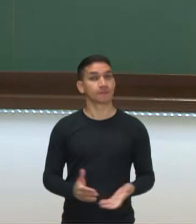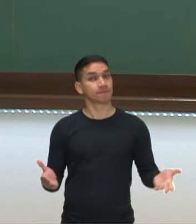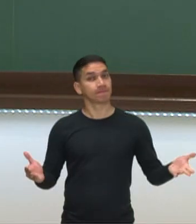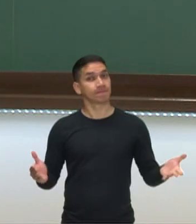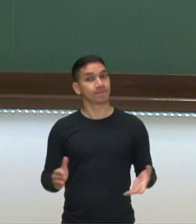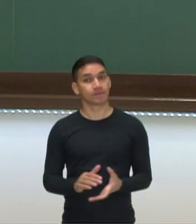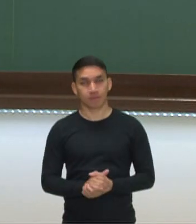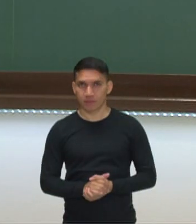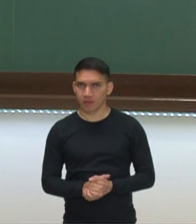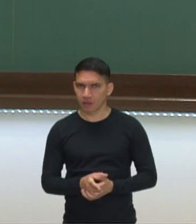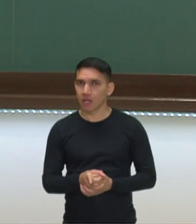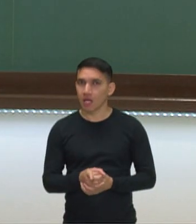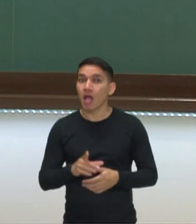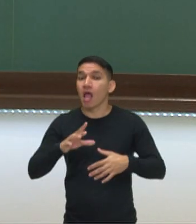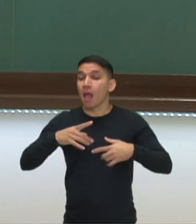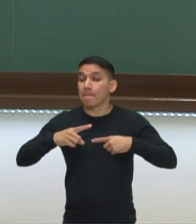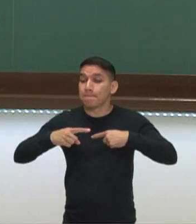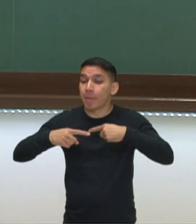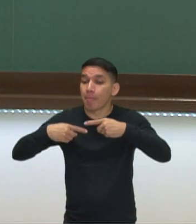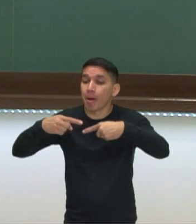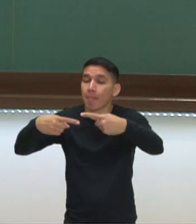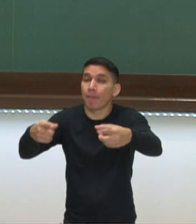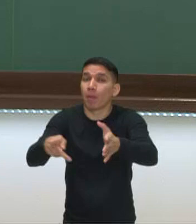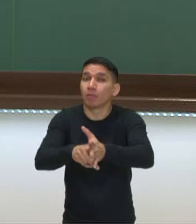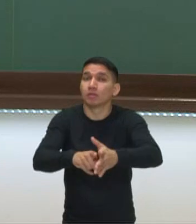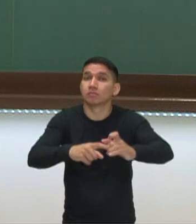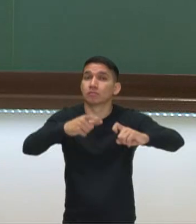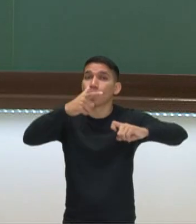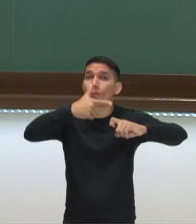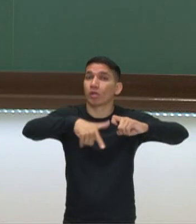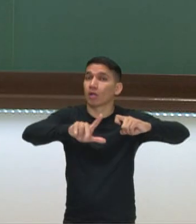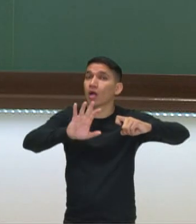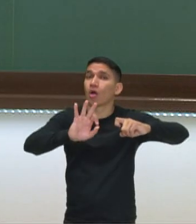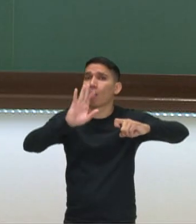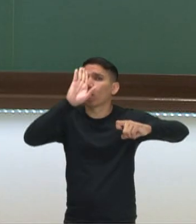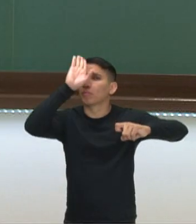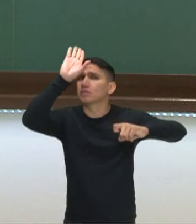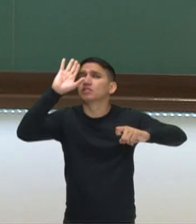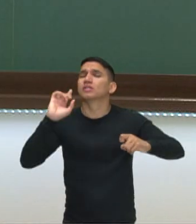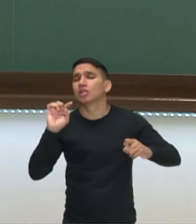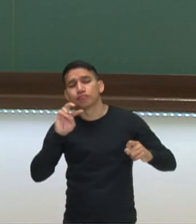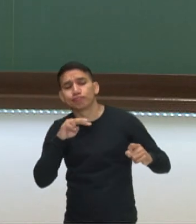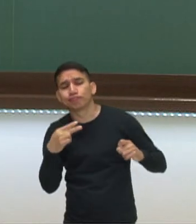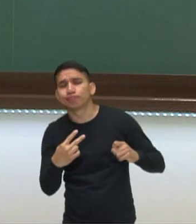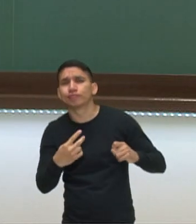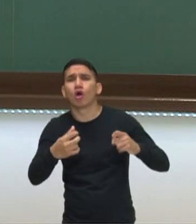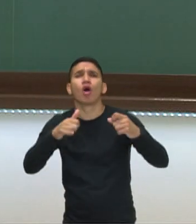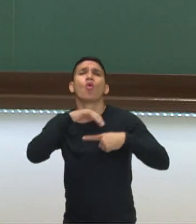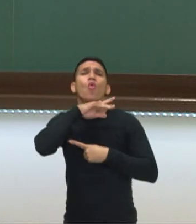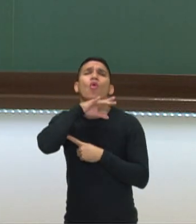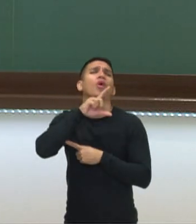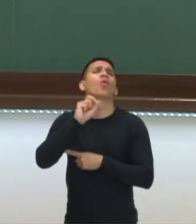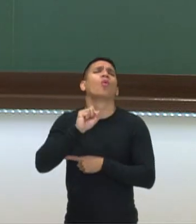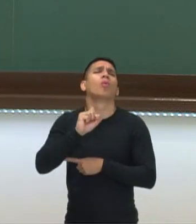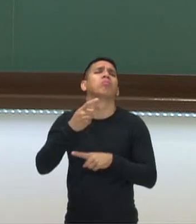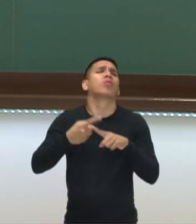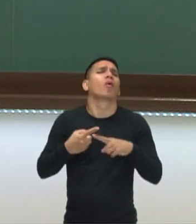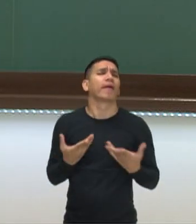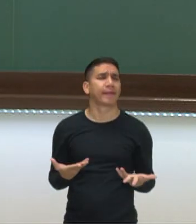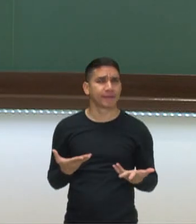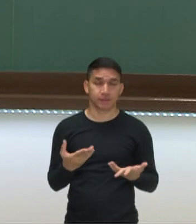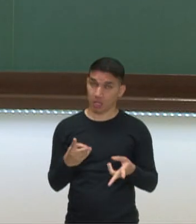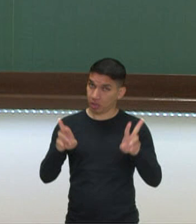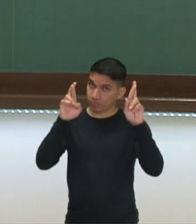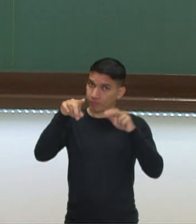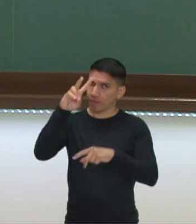E então, reprodução assexuada. Qual é o principal ponto desvantajoso nisso? Espero